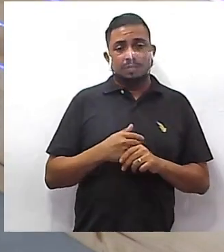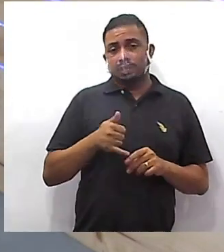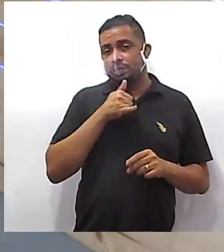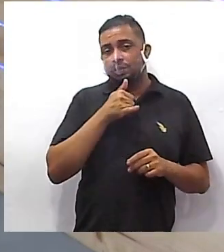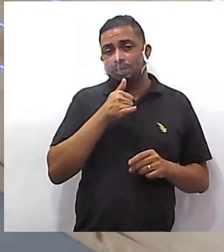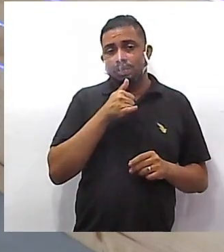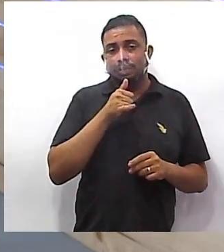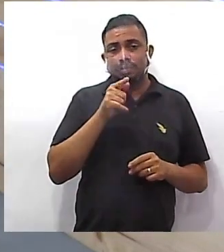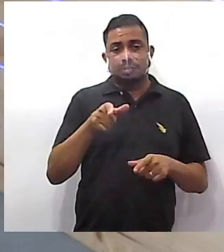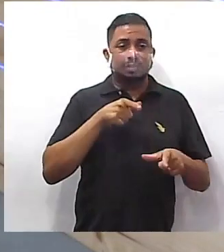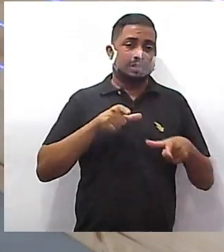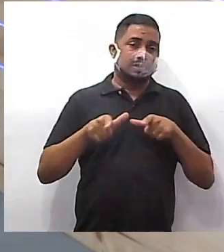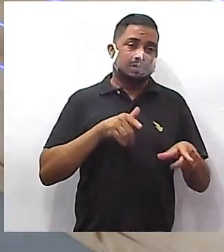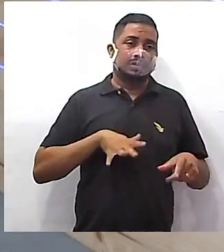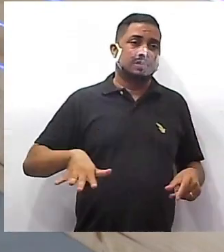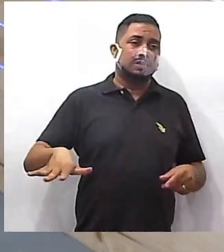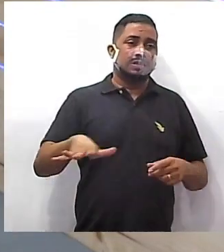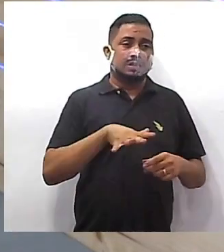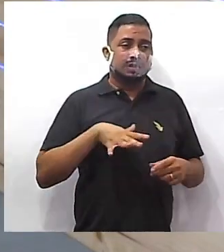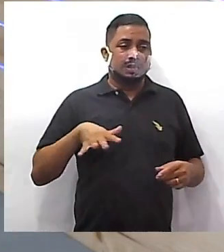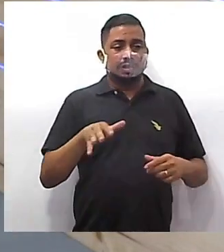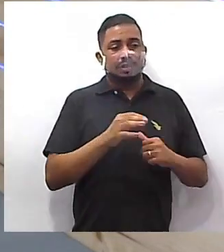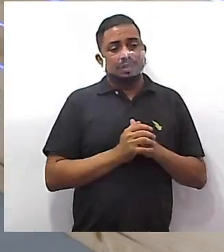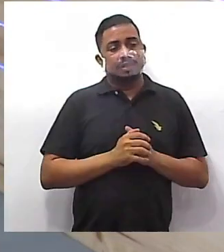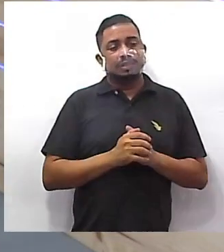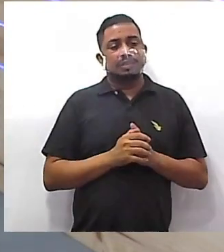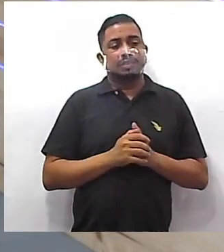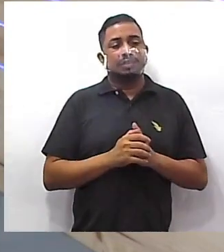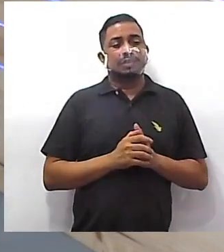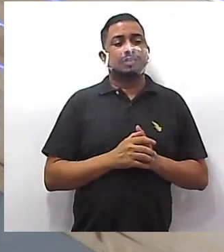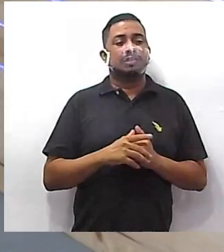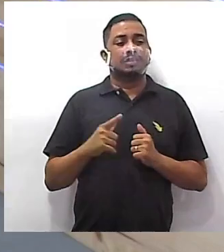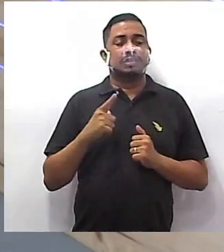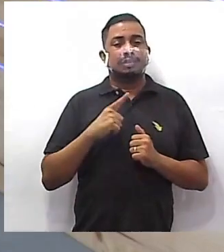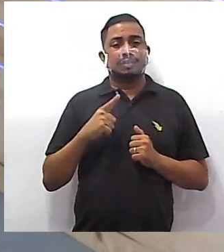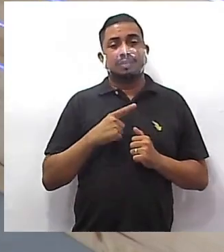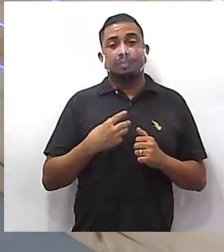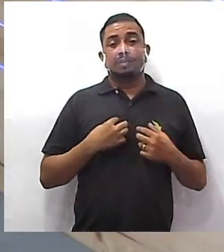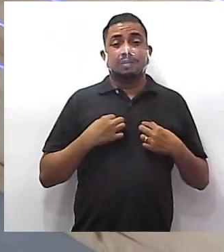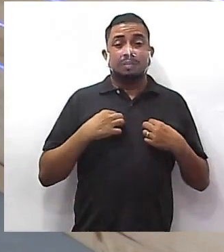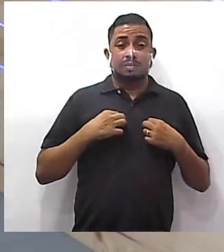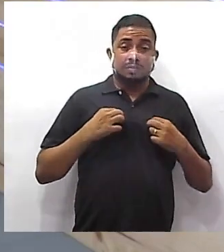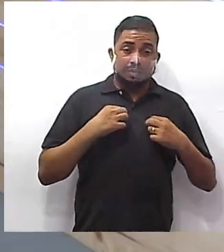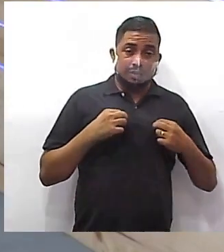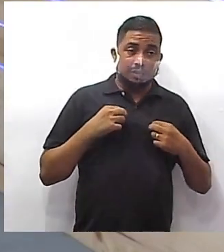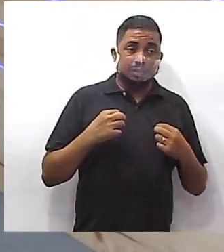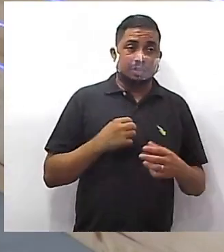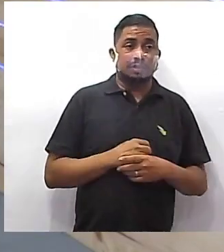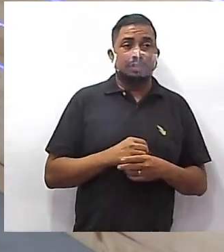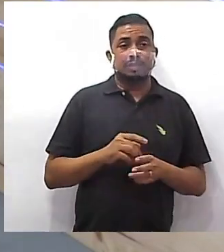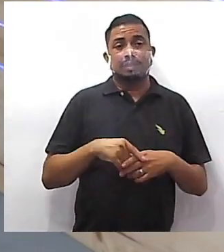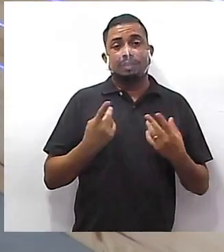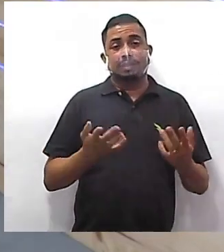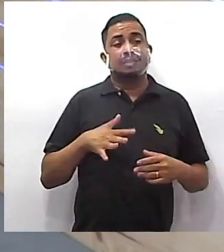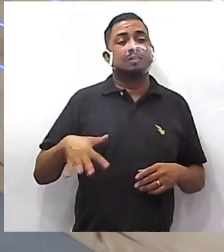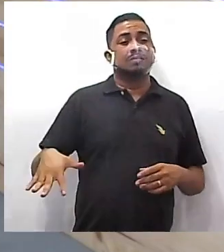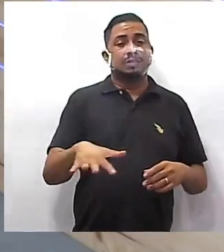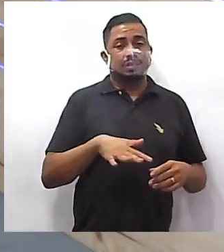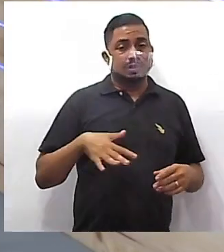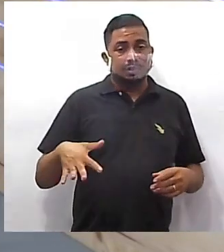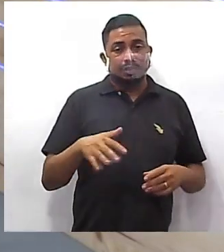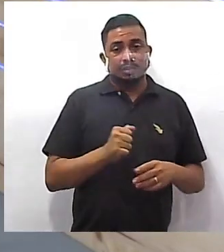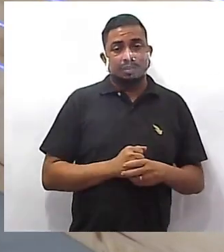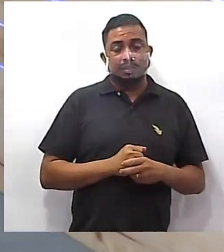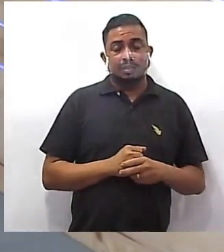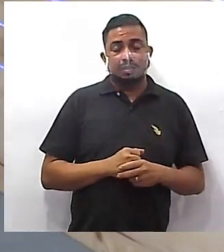você trabalha em um ambiente, né, com com as suas vestimentas, e aquele ambiente é um ambiente com alto